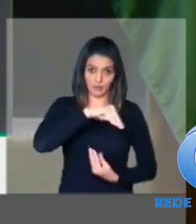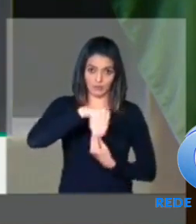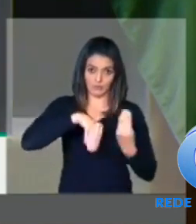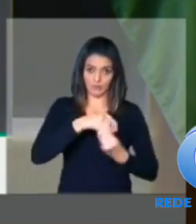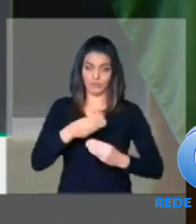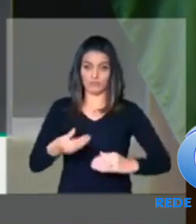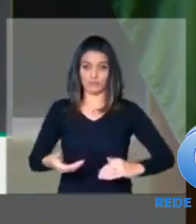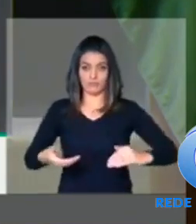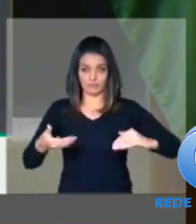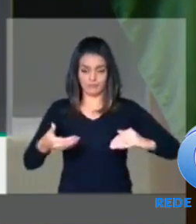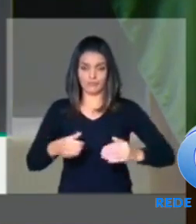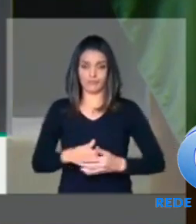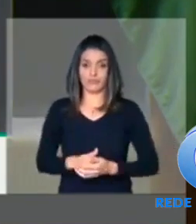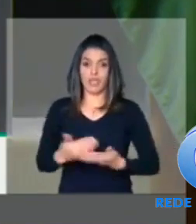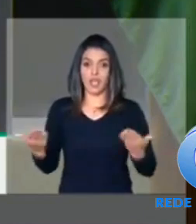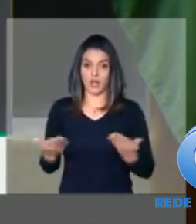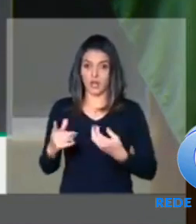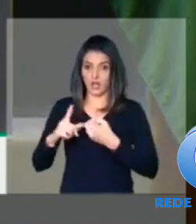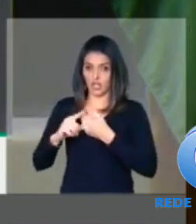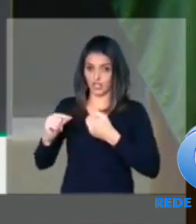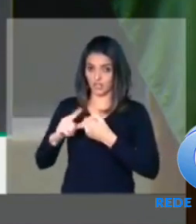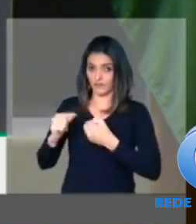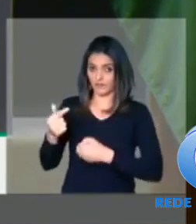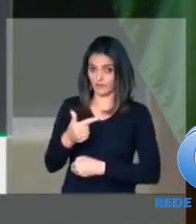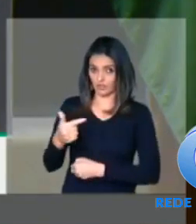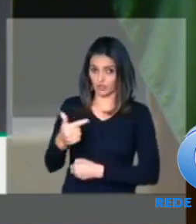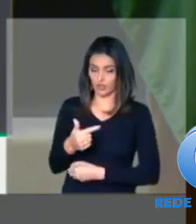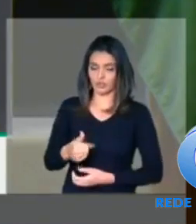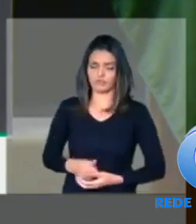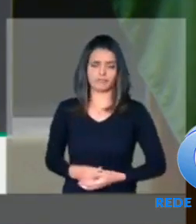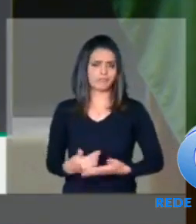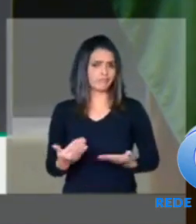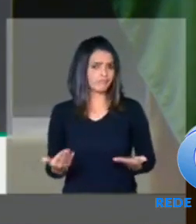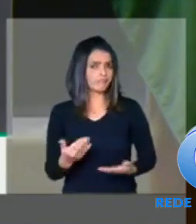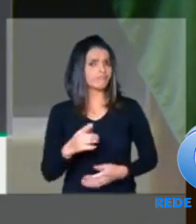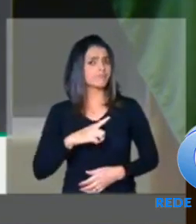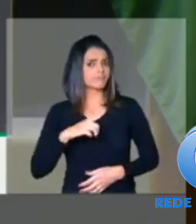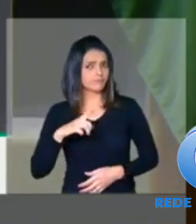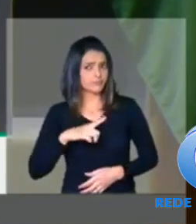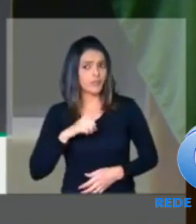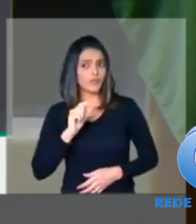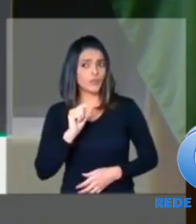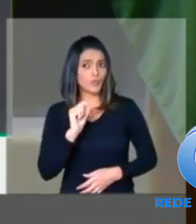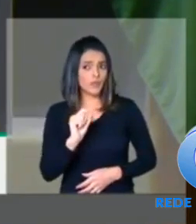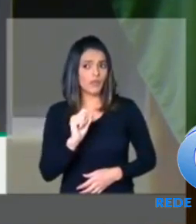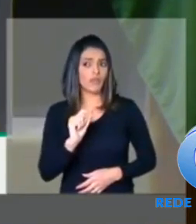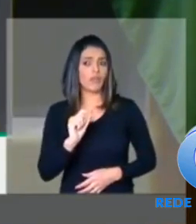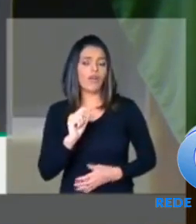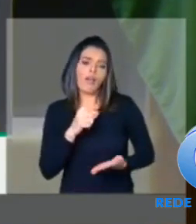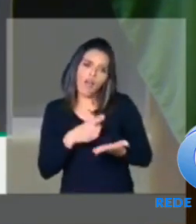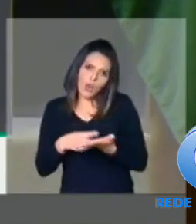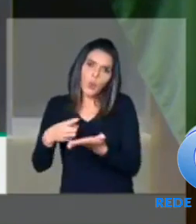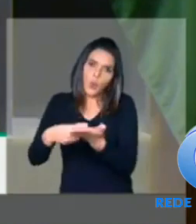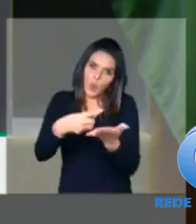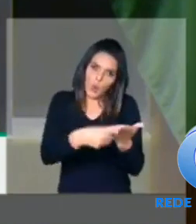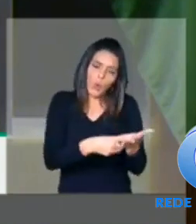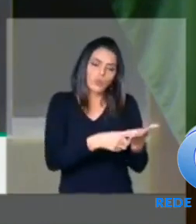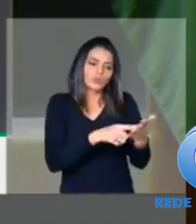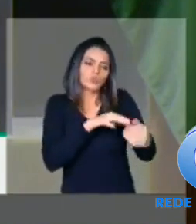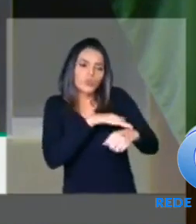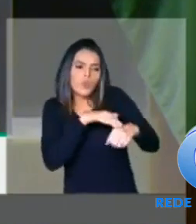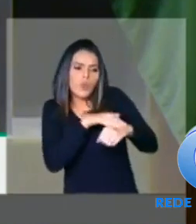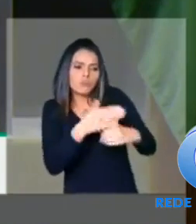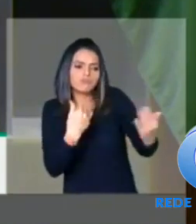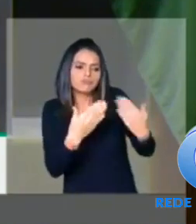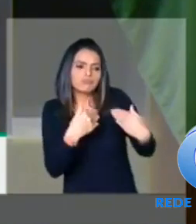22. Nós queremos dizer que houve um avanço no entendimento com o relator